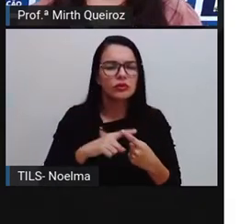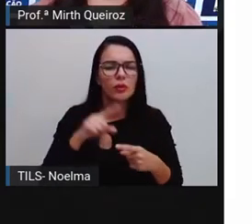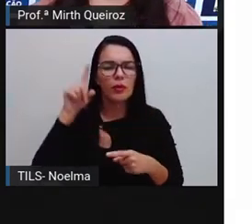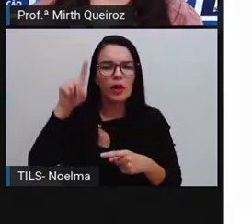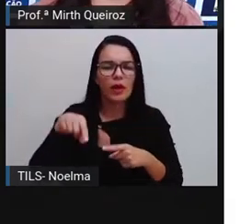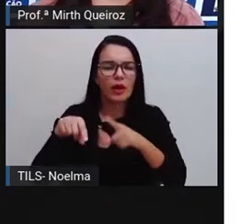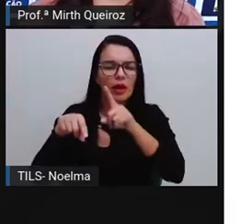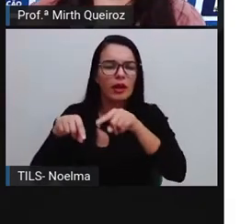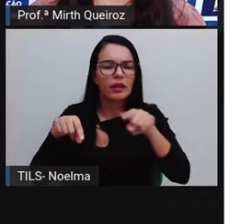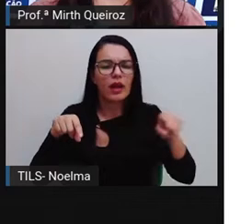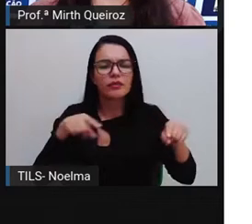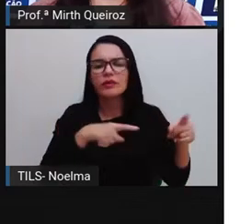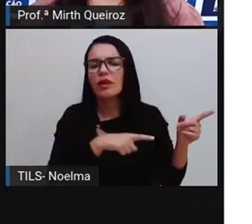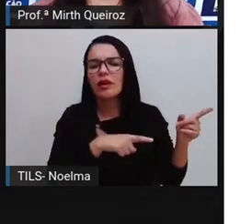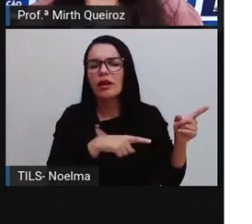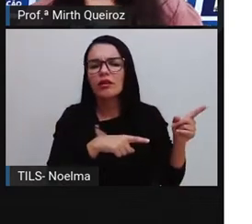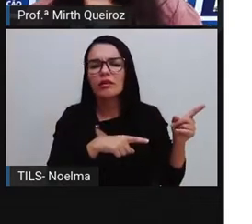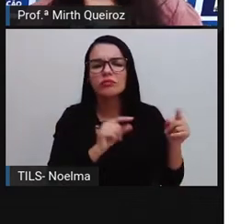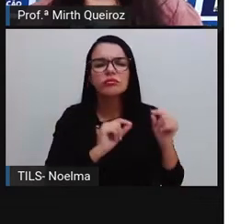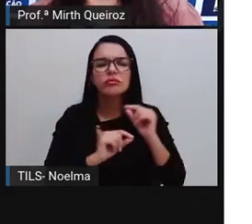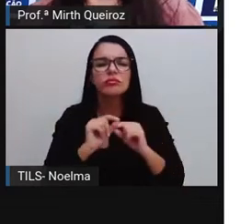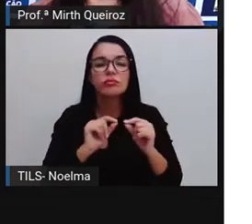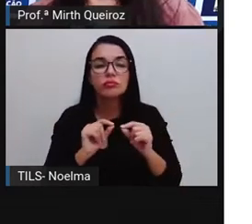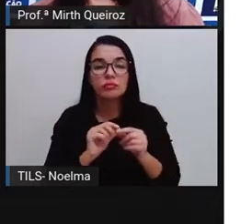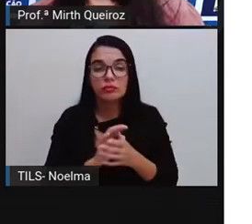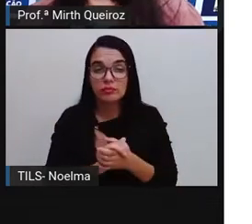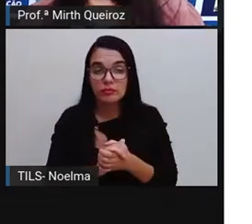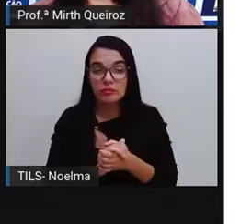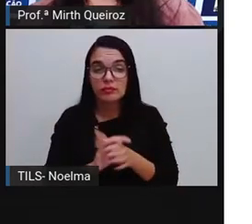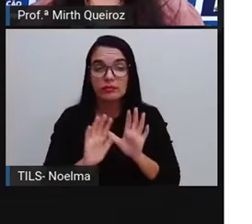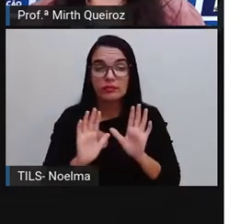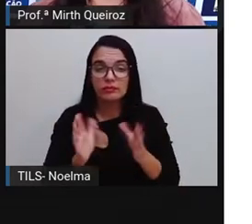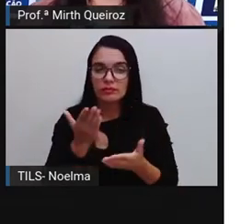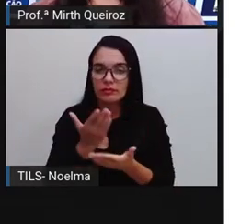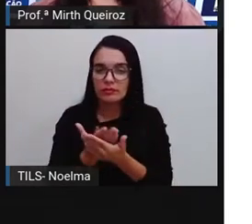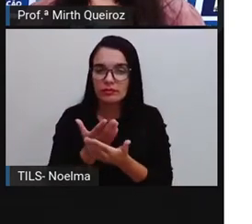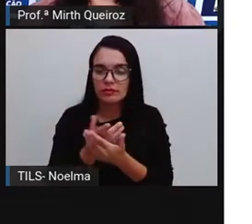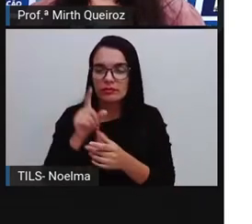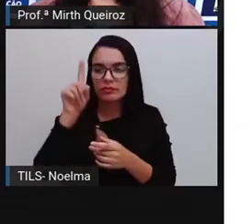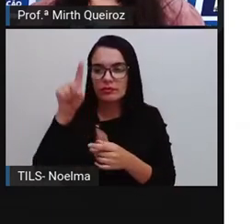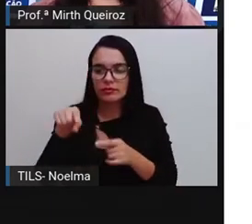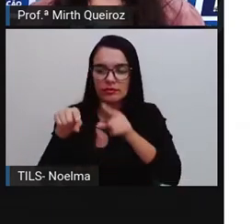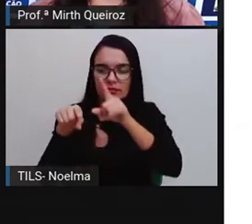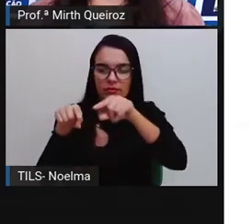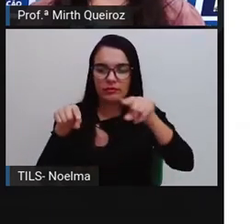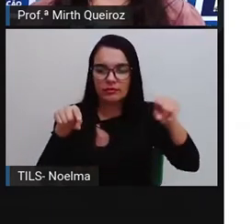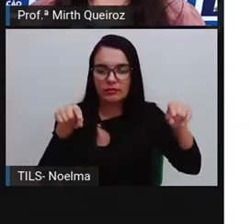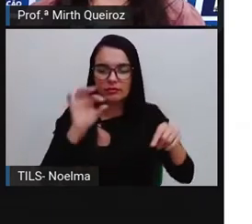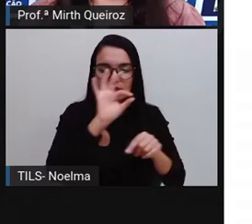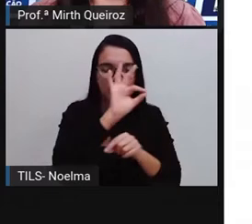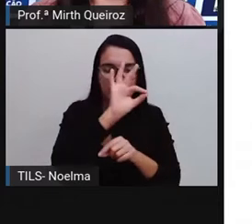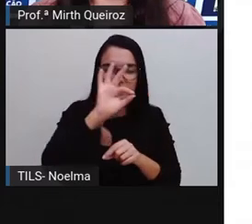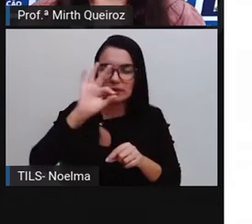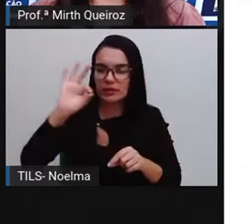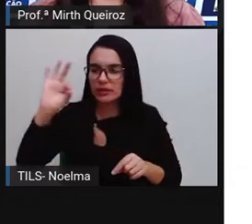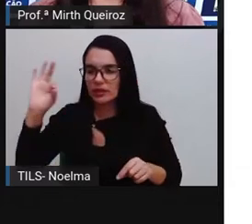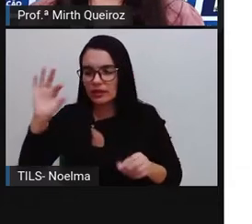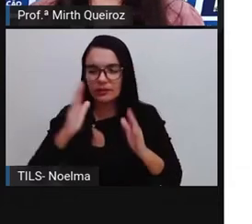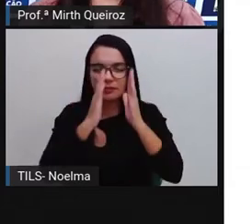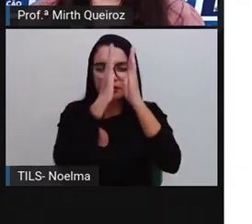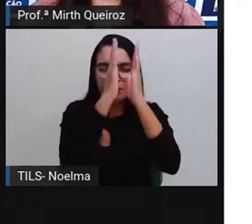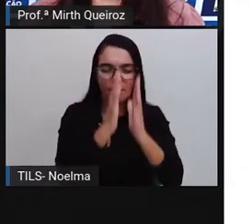Nós estudamos o tipo de gráfico linha, coluna, barras